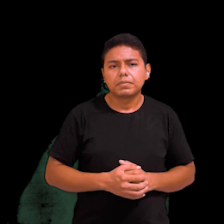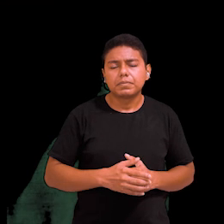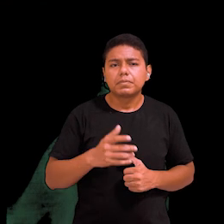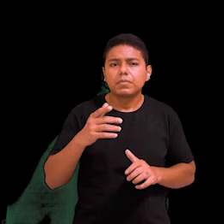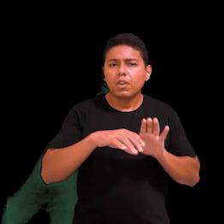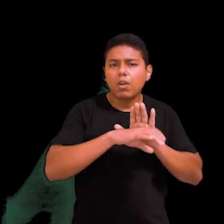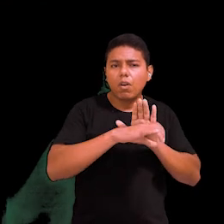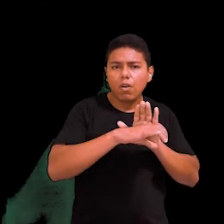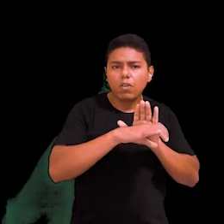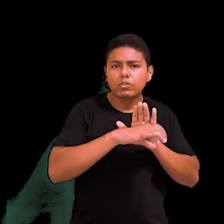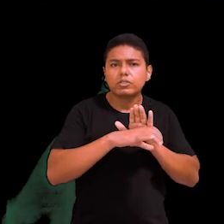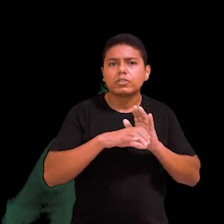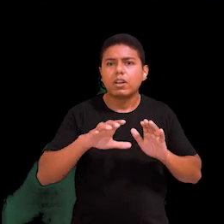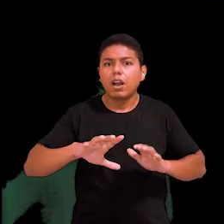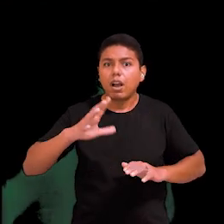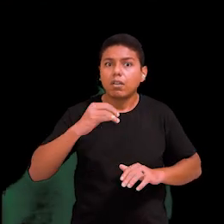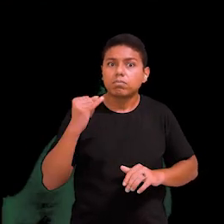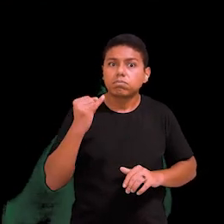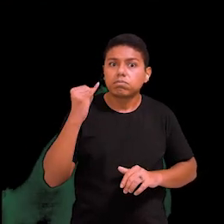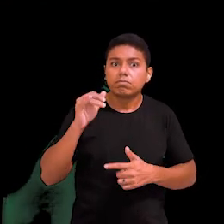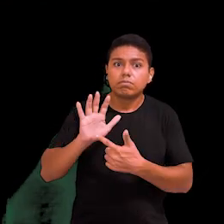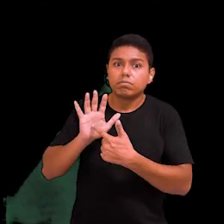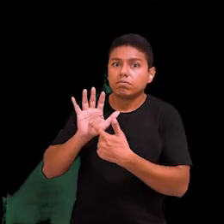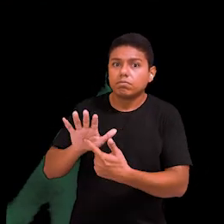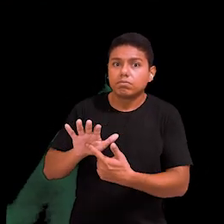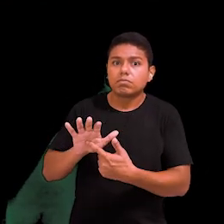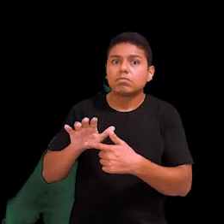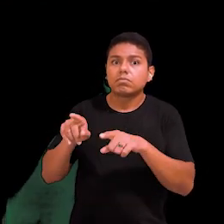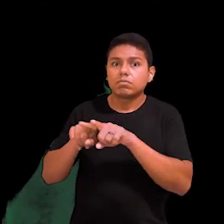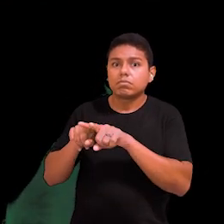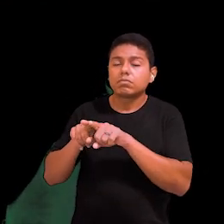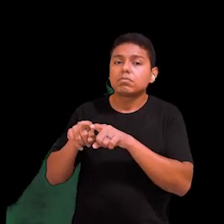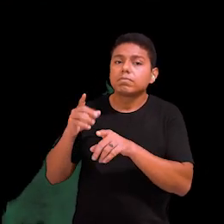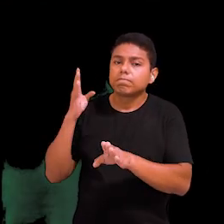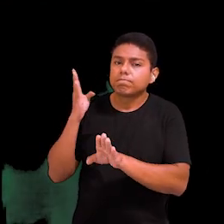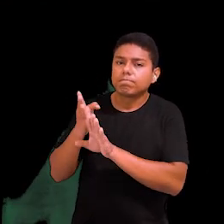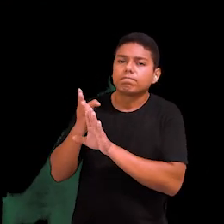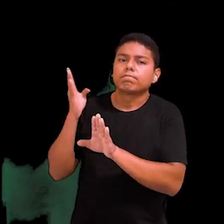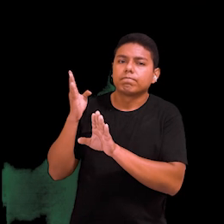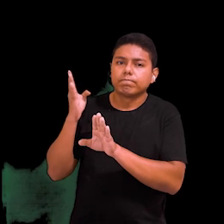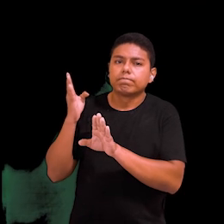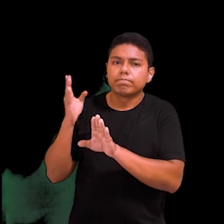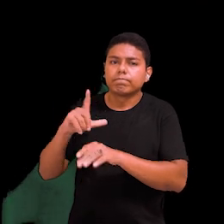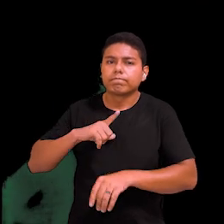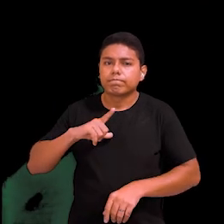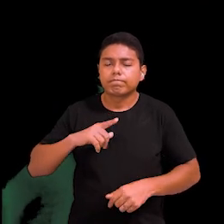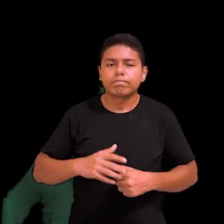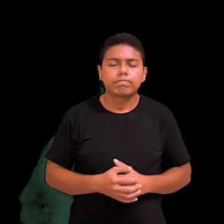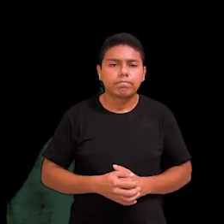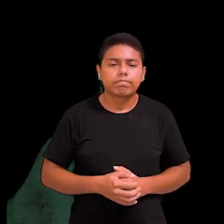gente vai ver aqui a diferença do conceito, prevalência, manifestação e o curso